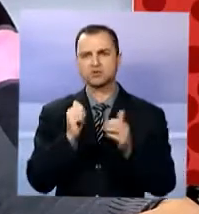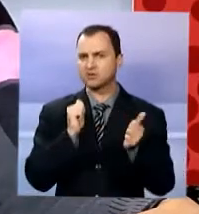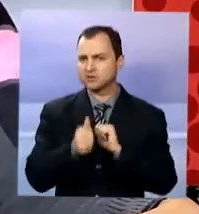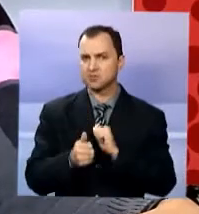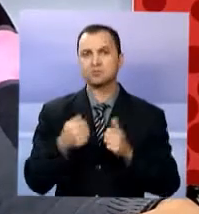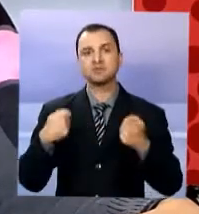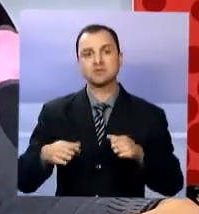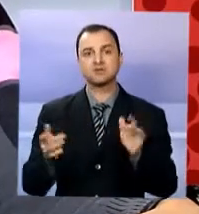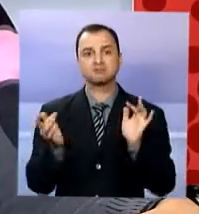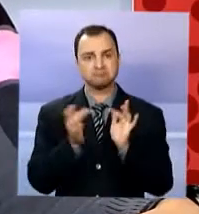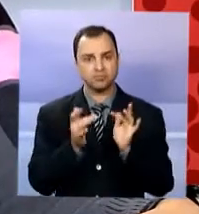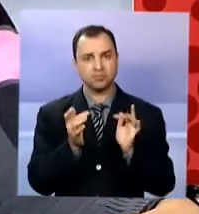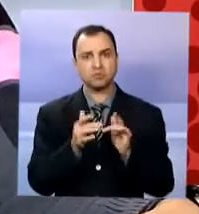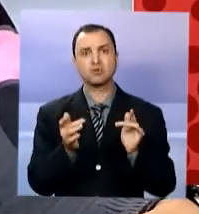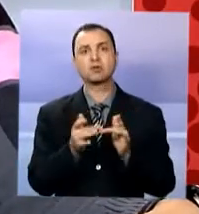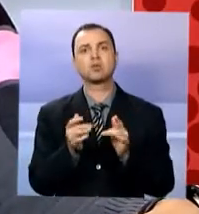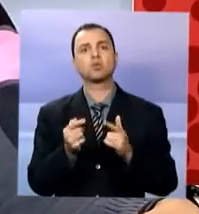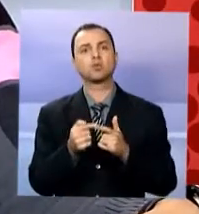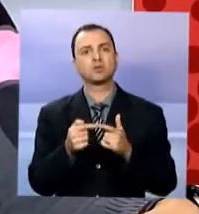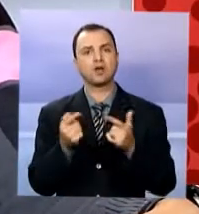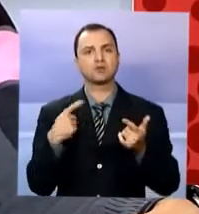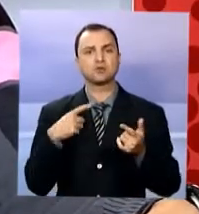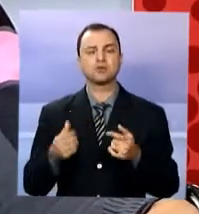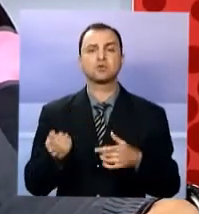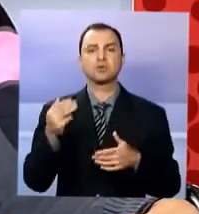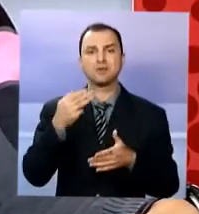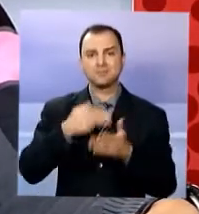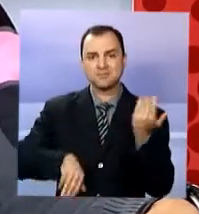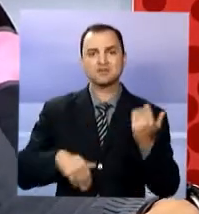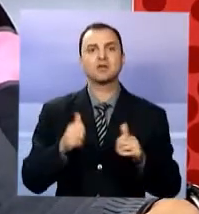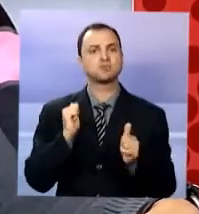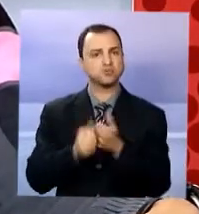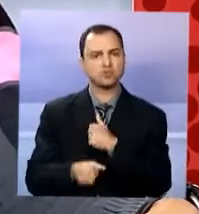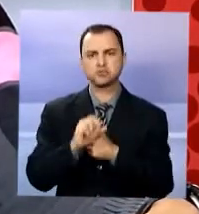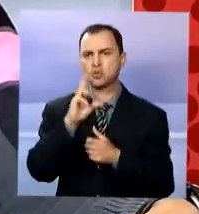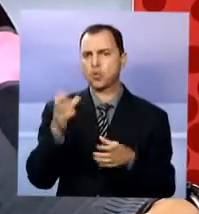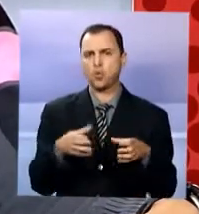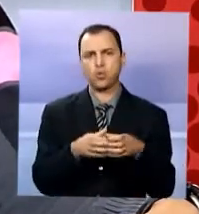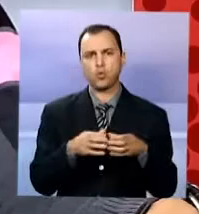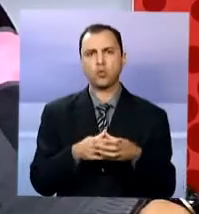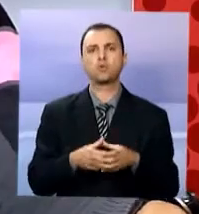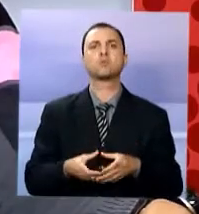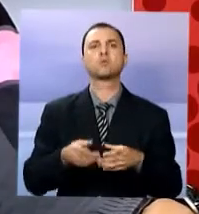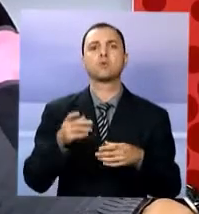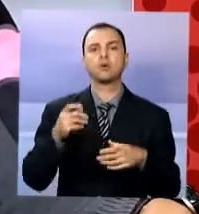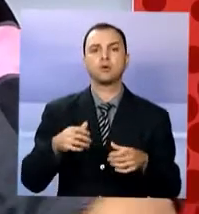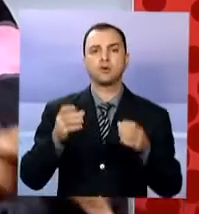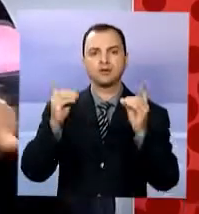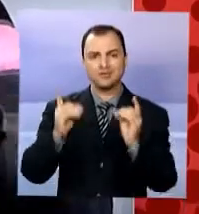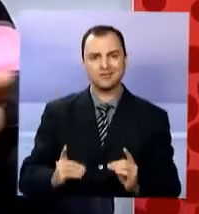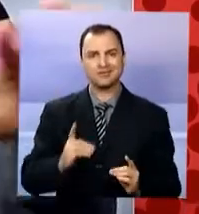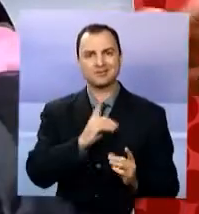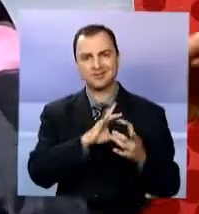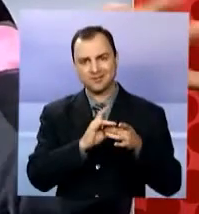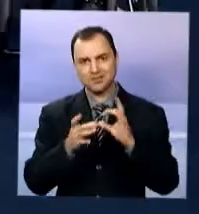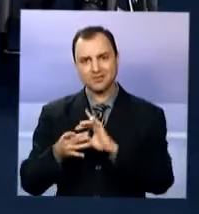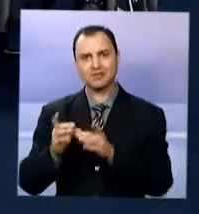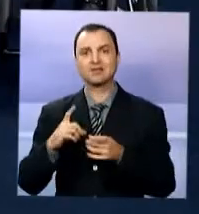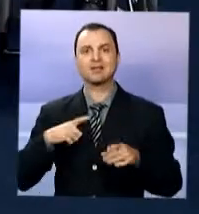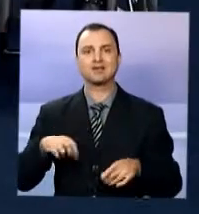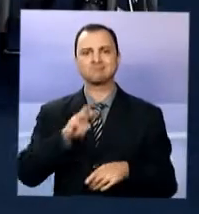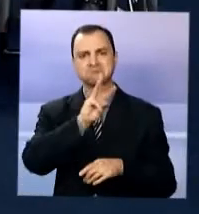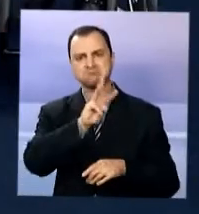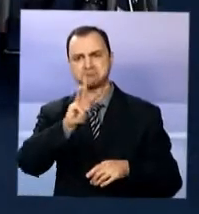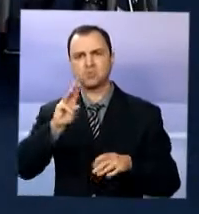entre em contato com a com o Ministério dos Esportes ou com conhecer paralímpico brasileiro que lá tem todos os